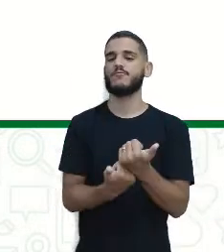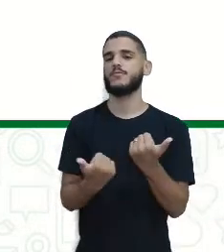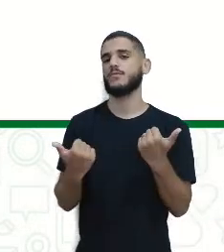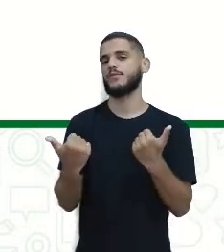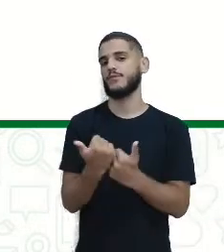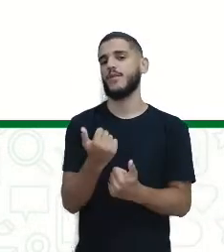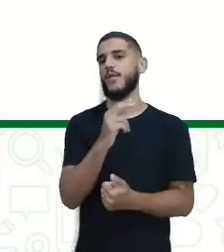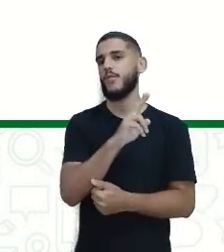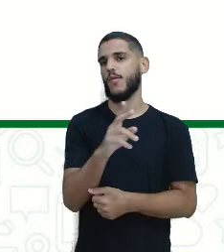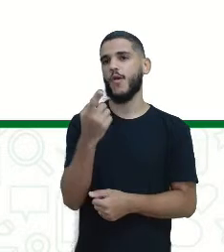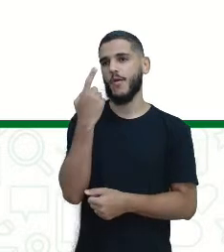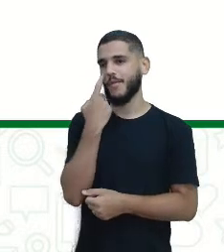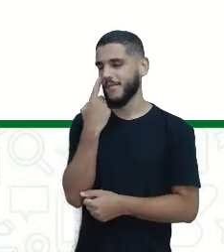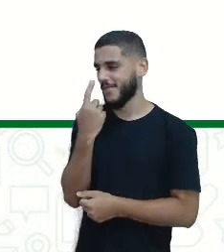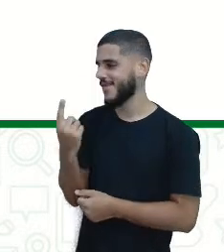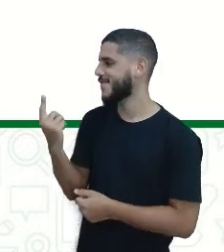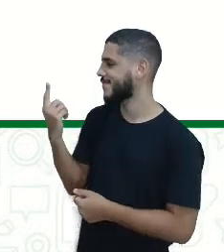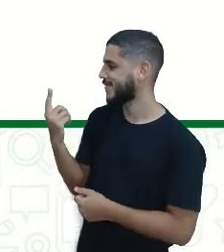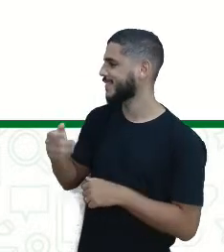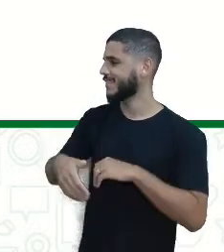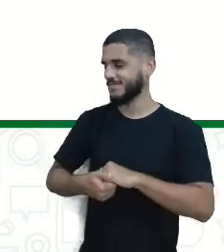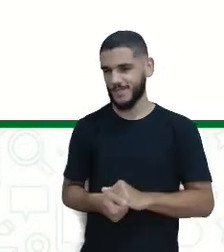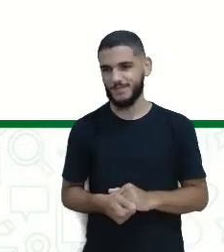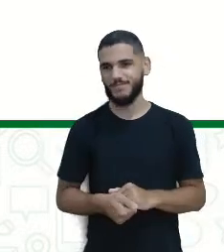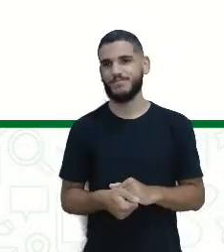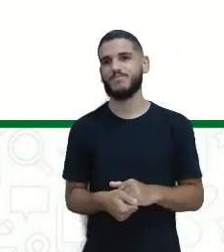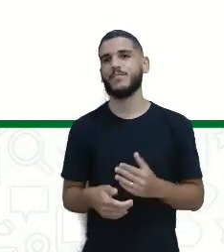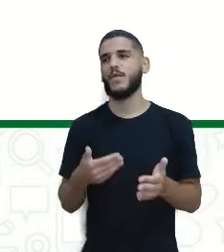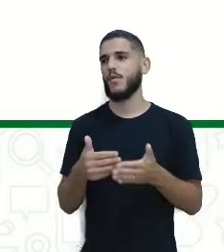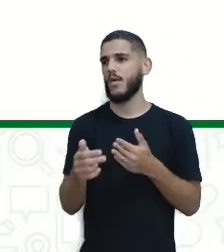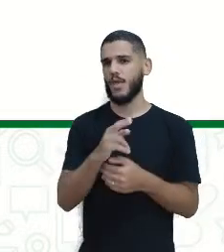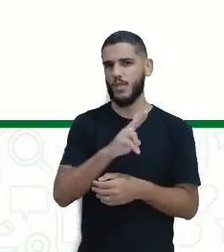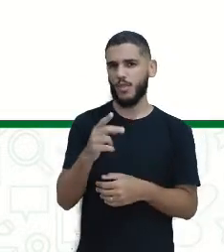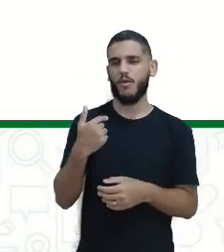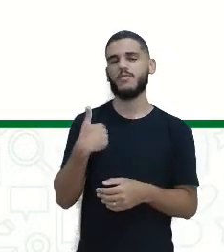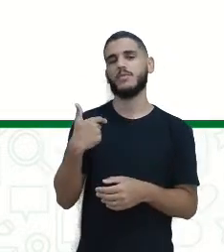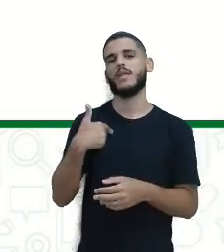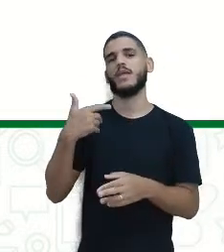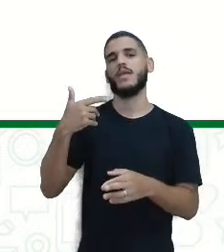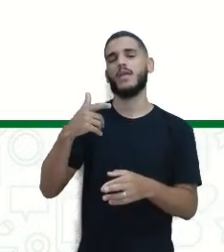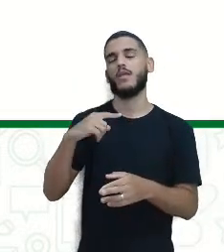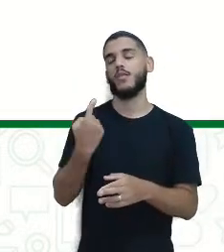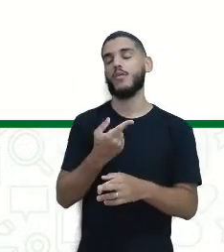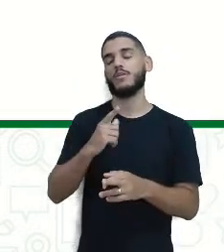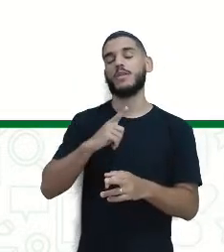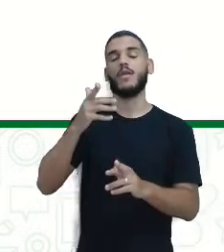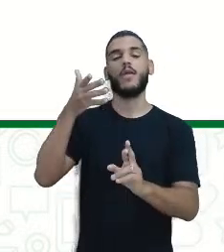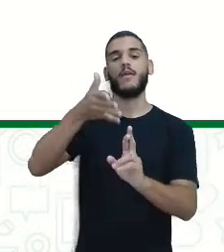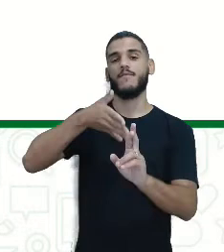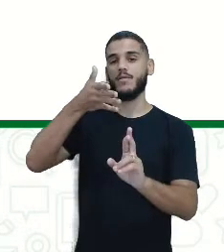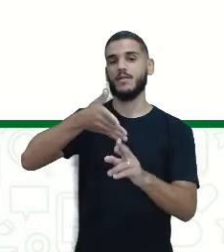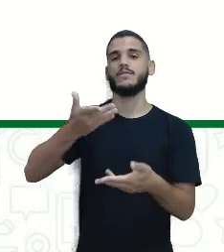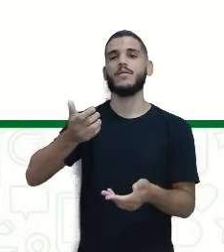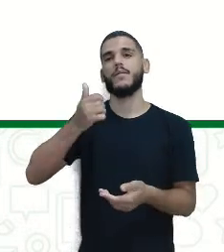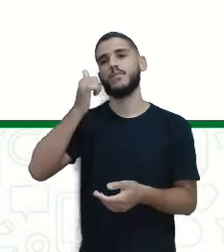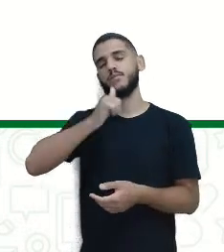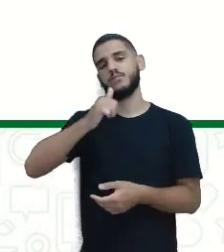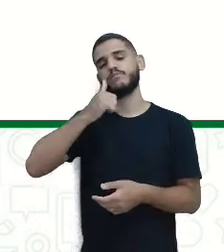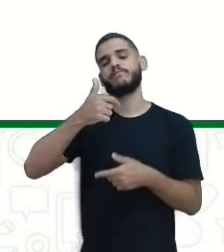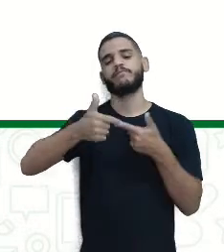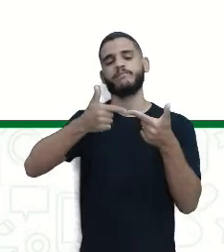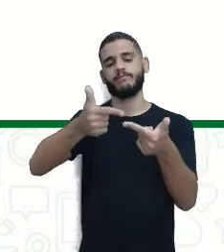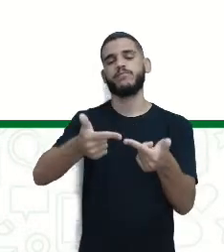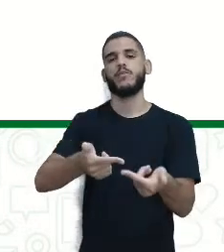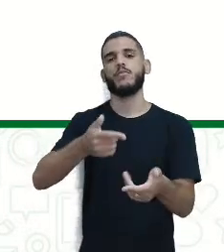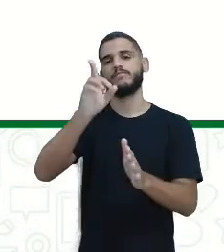substituição do nome dela ou de qualquer outro nome que a gente esteja se referindo. Neste caso, ao dizer Maatai lutou pelos direitos das mulheres,